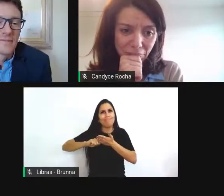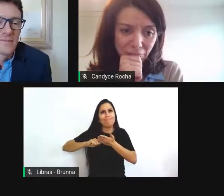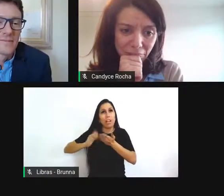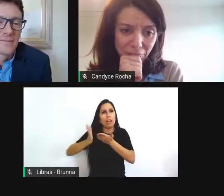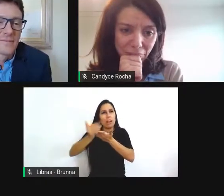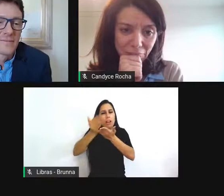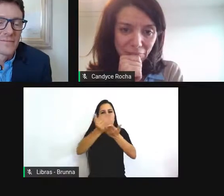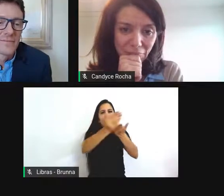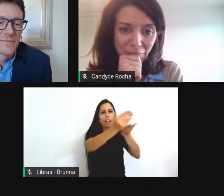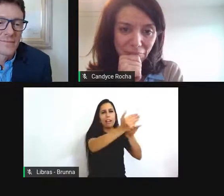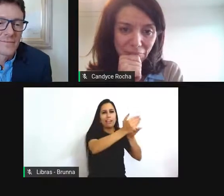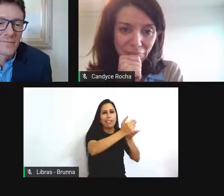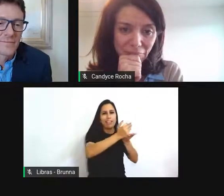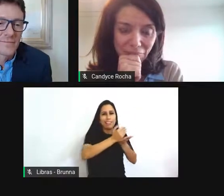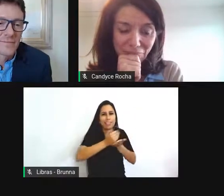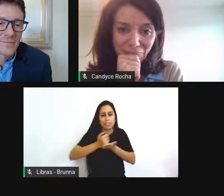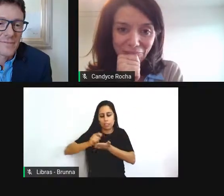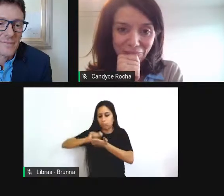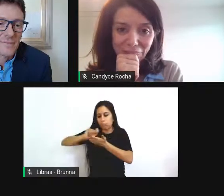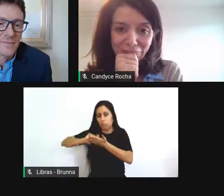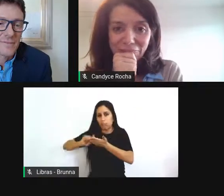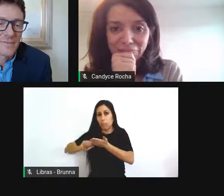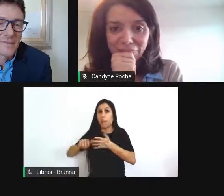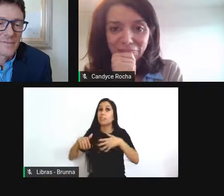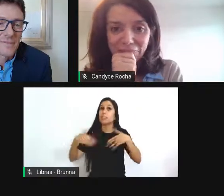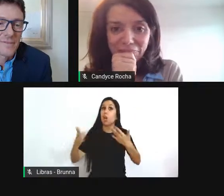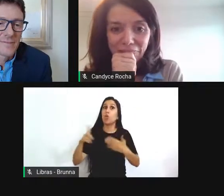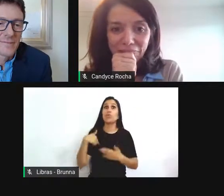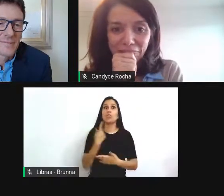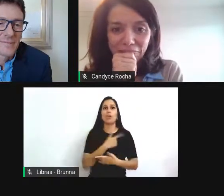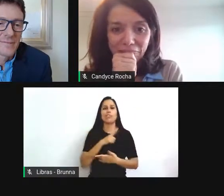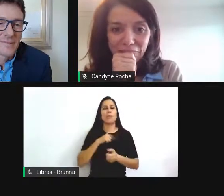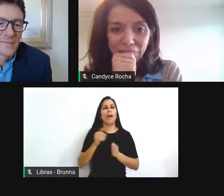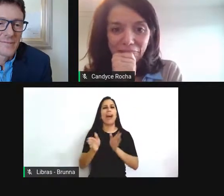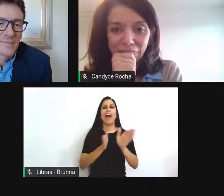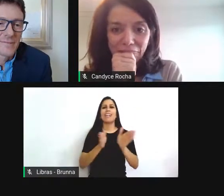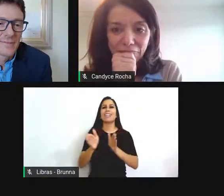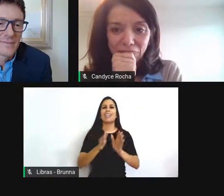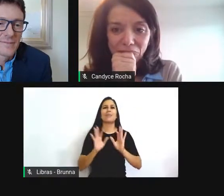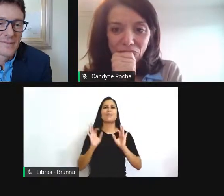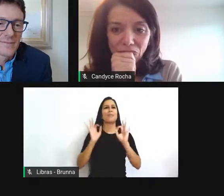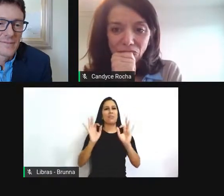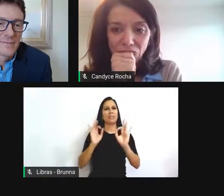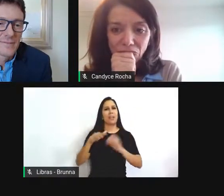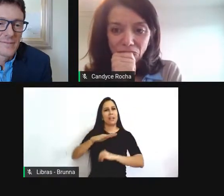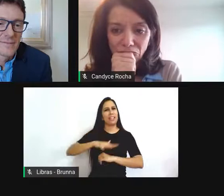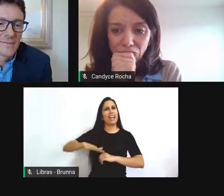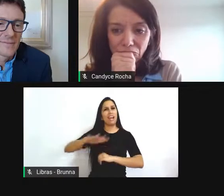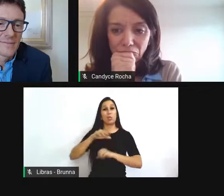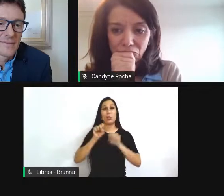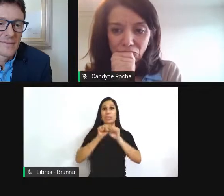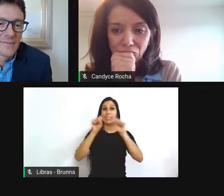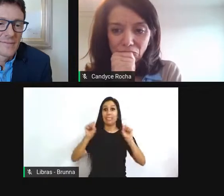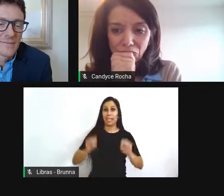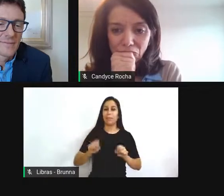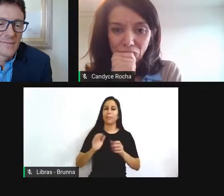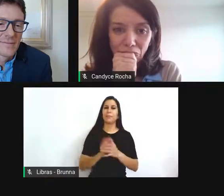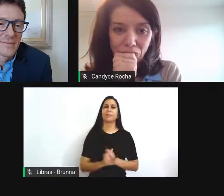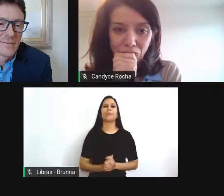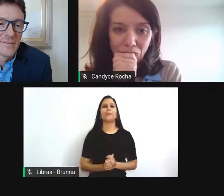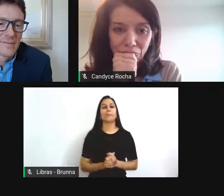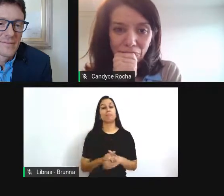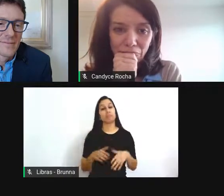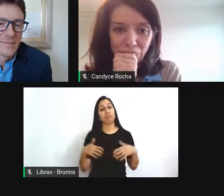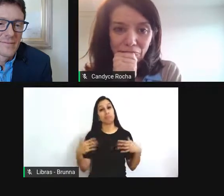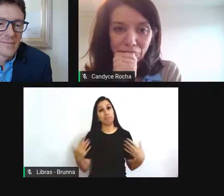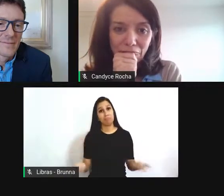Europeu, e acabamos tendo um acesso privilegiado, né, ao próprio sistema deles, né? Então,